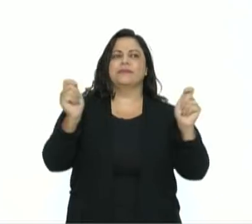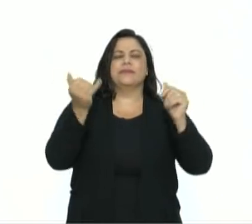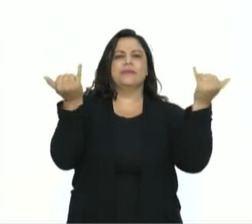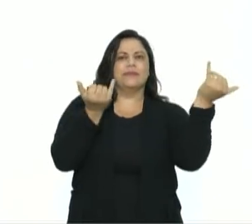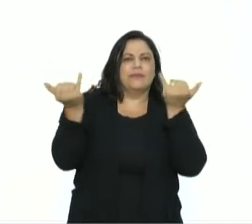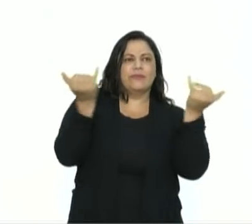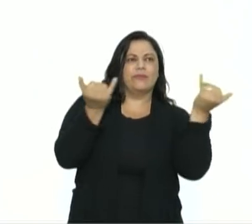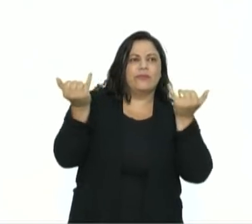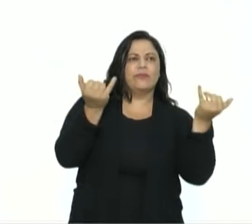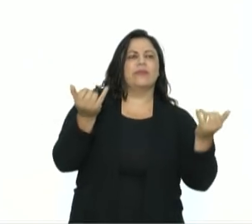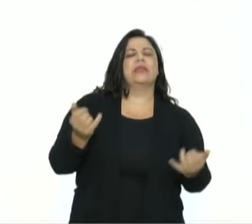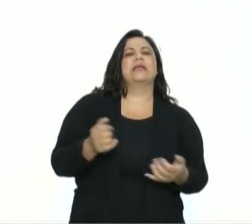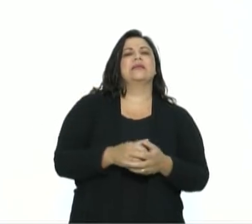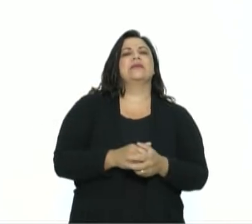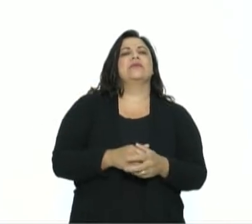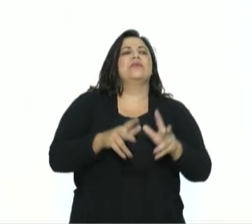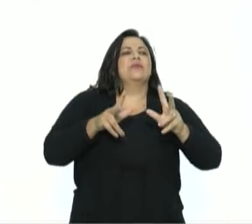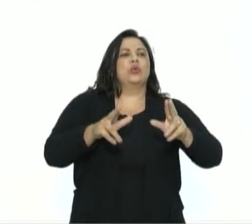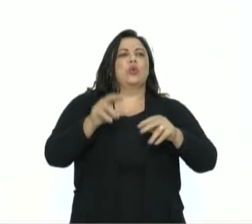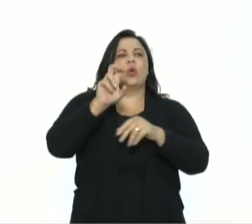de